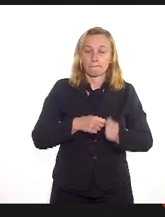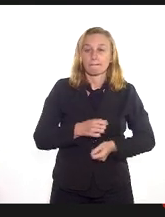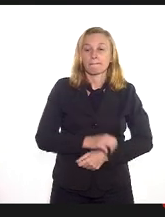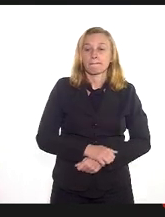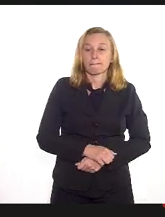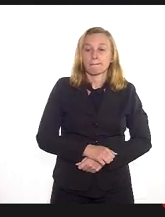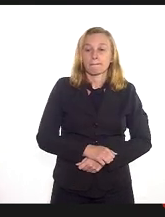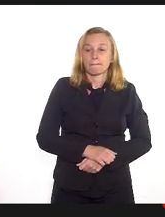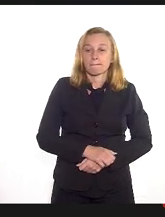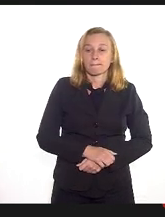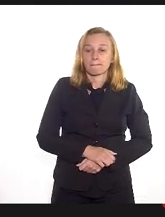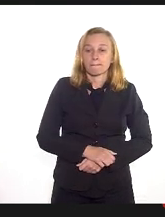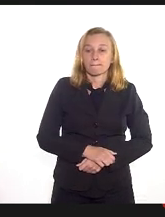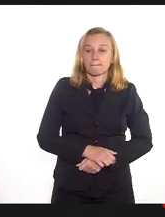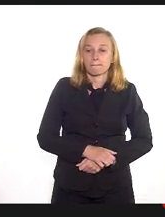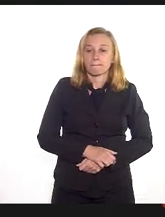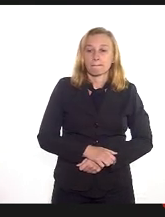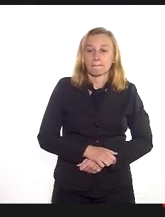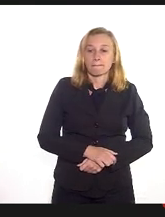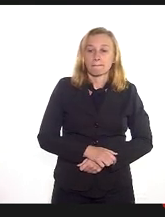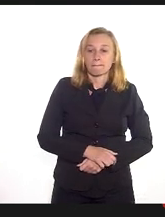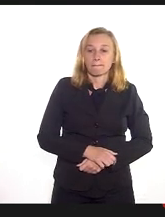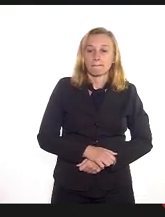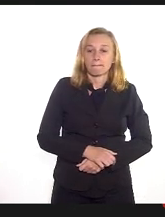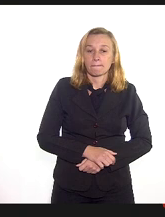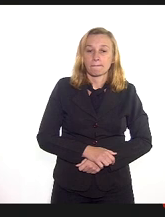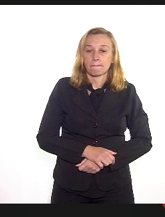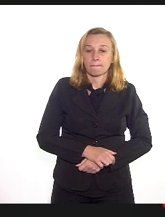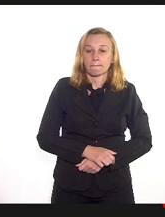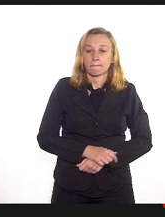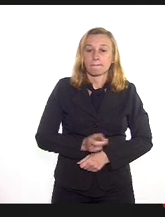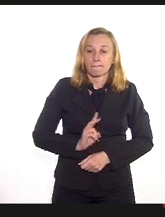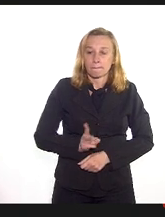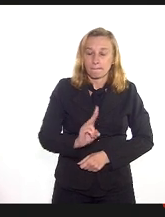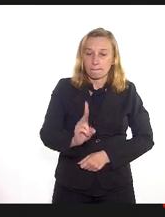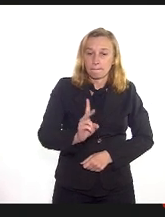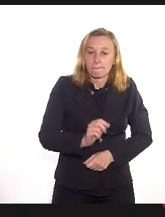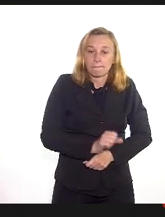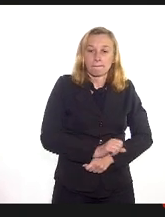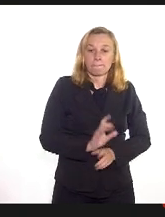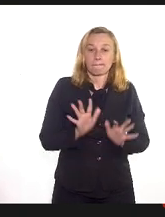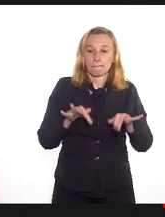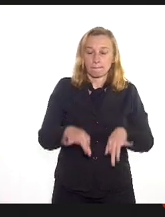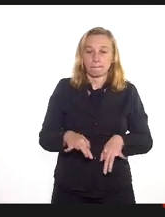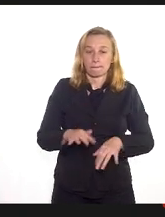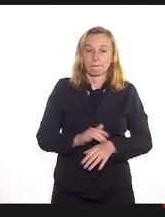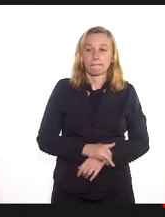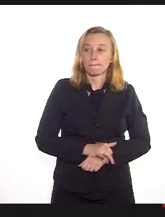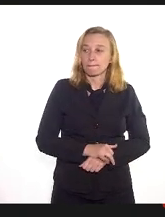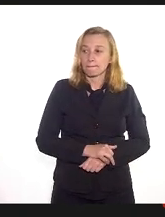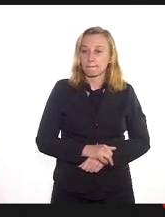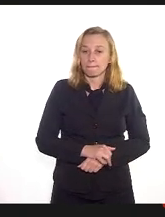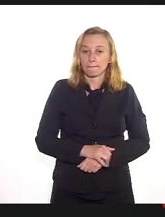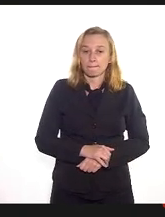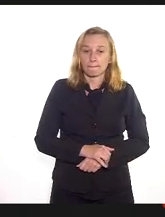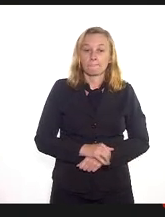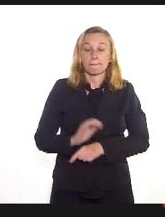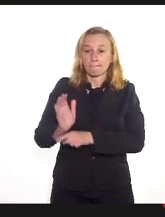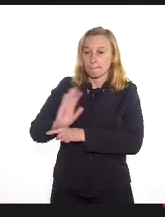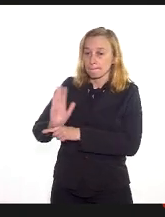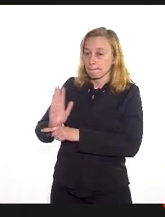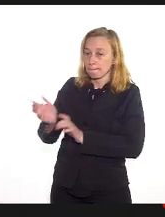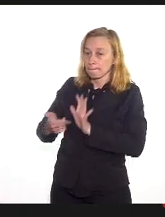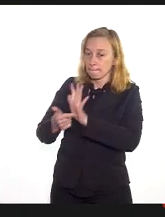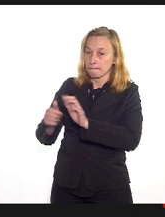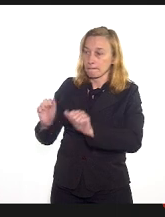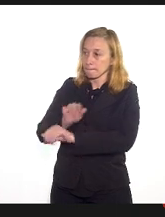aberto. Bom, prosseguimos, já estou perto da conclusão, e no filme isso ficará bem claro